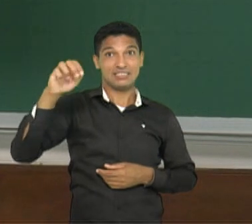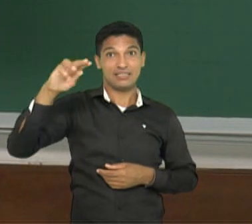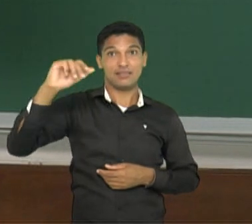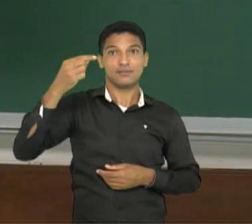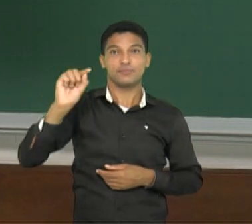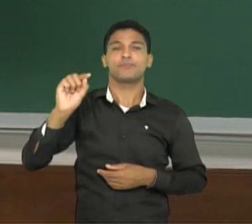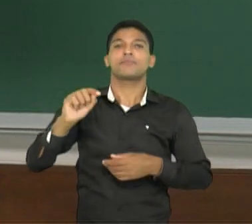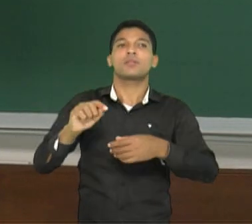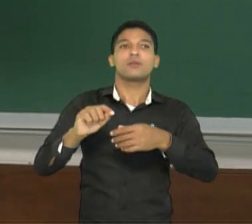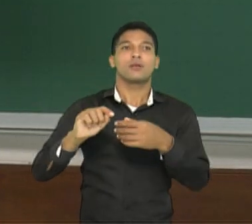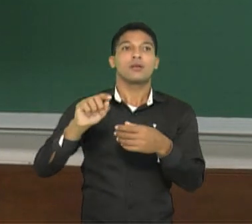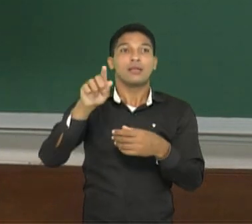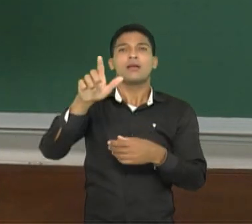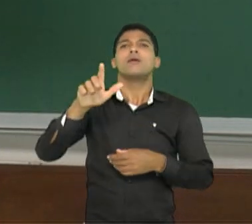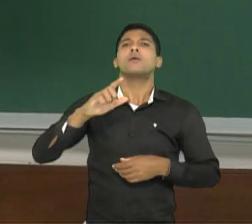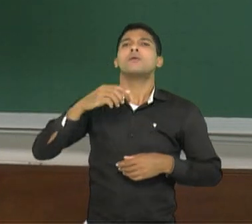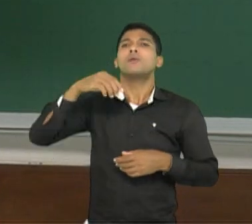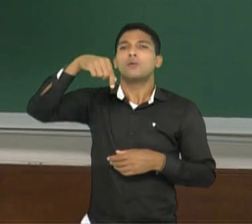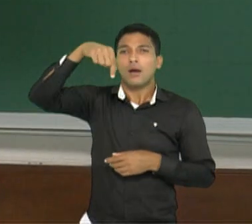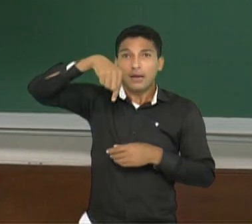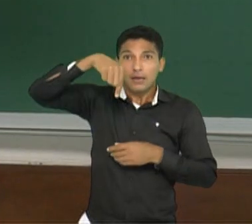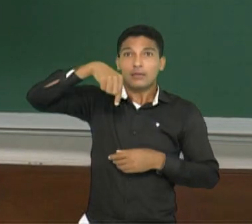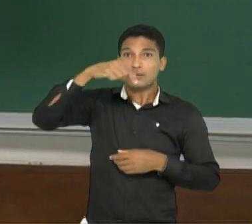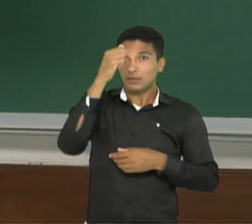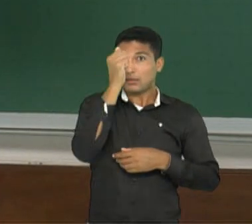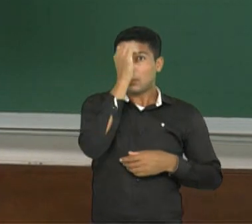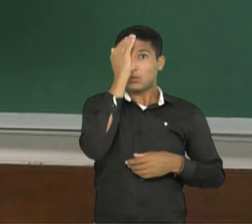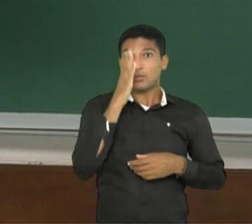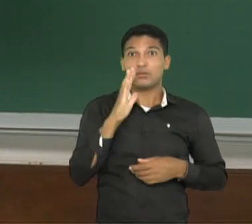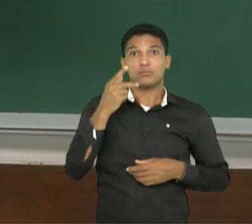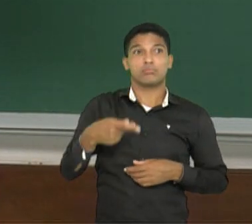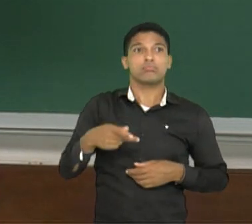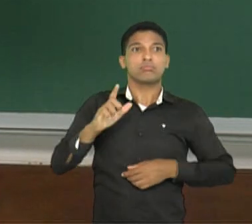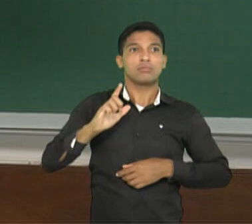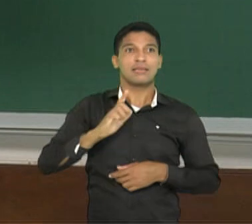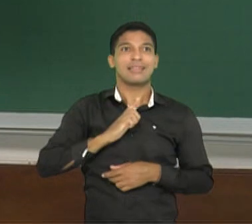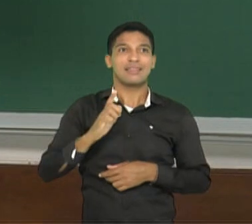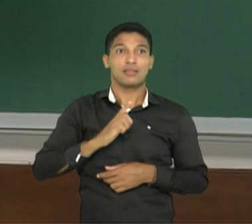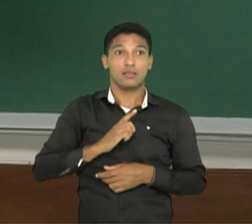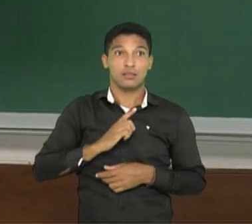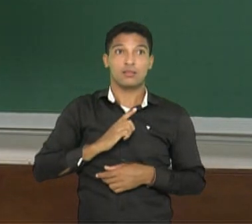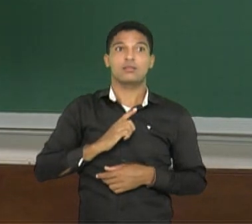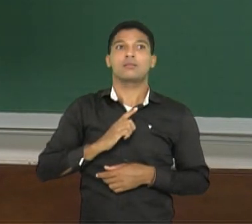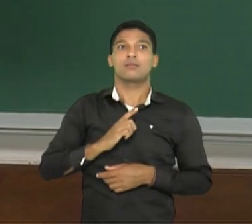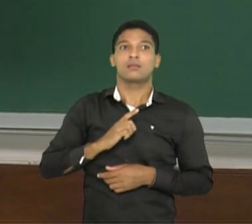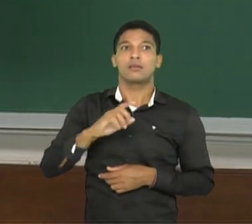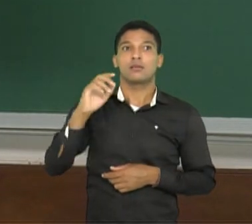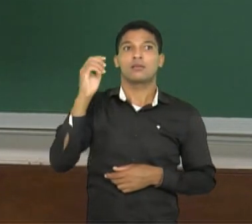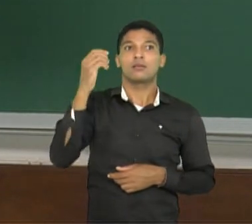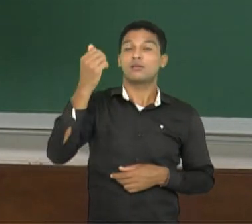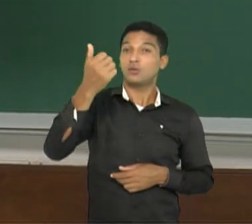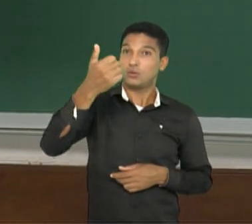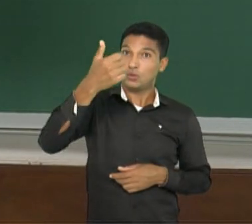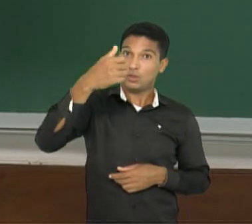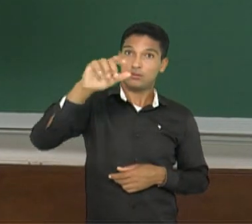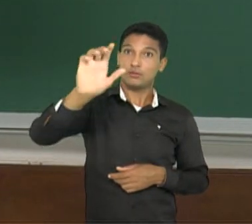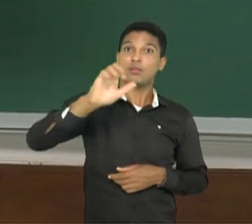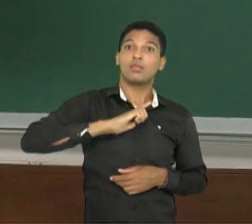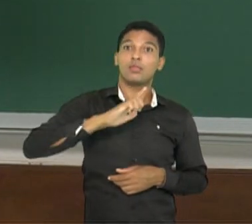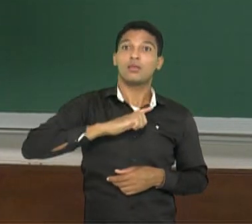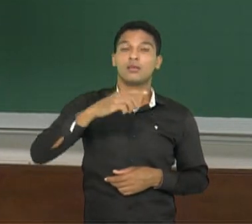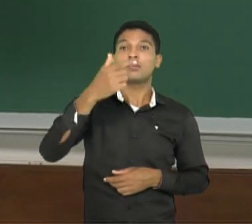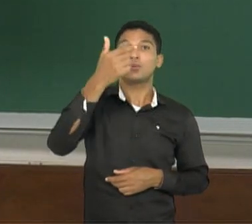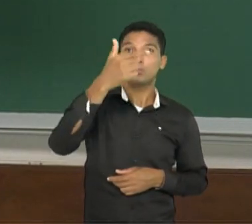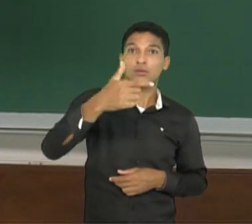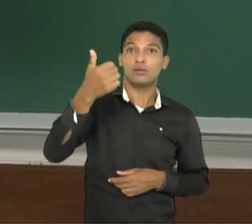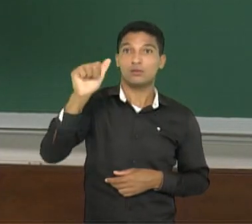últimas pesquisas, né, marcada pela miscigenação. O que é a miscigenação? É o que o quadro aqui, o que a imagem mostra para nós.